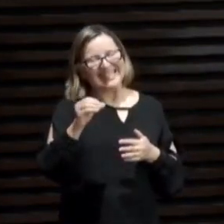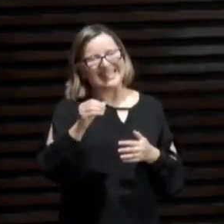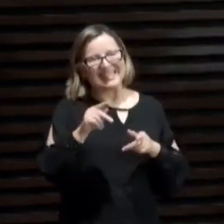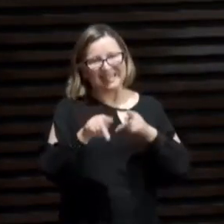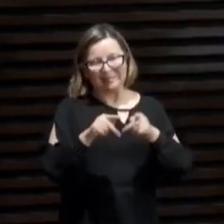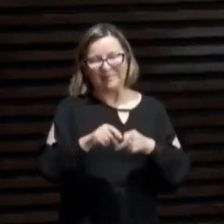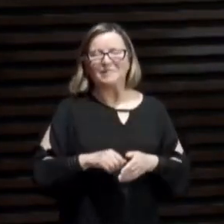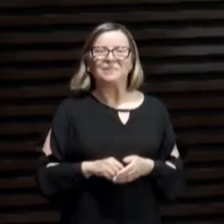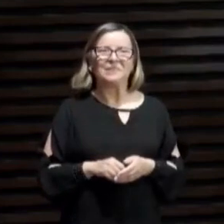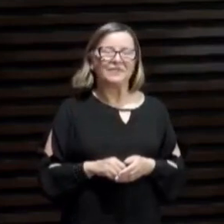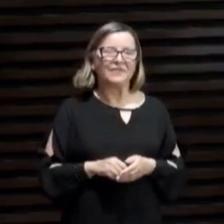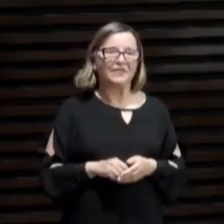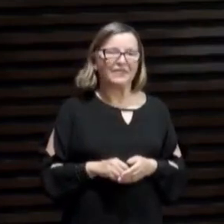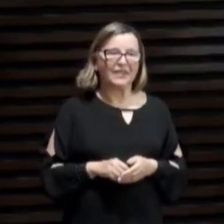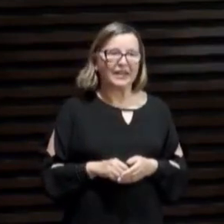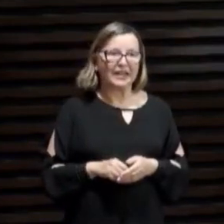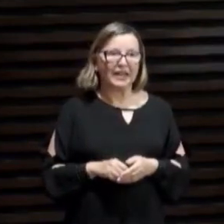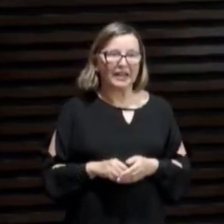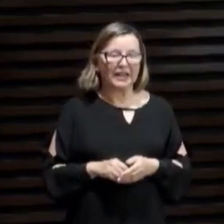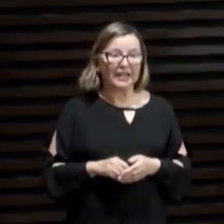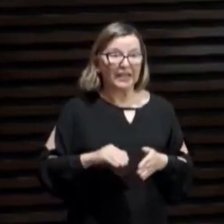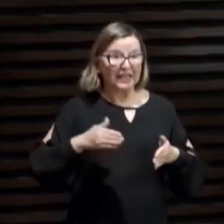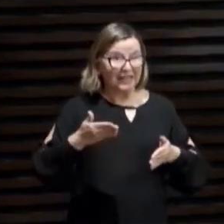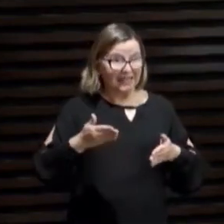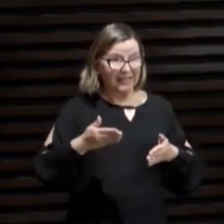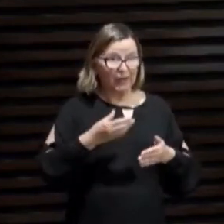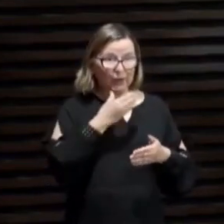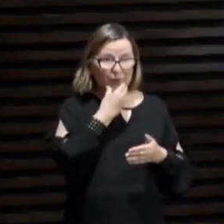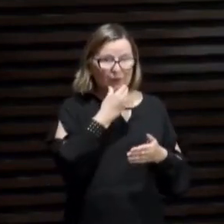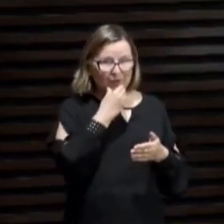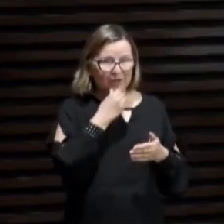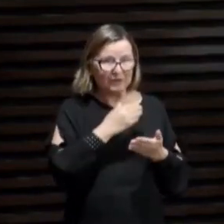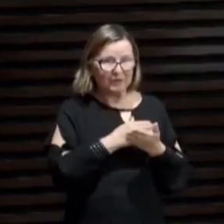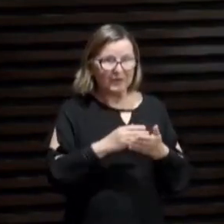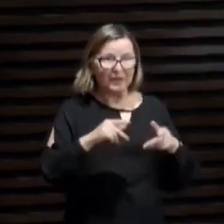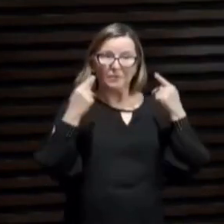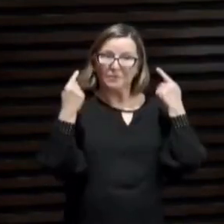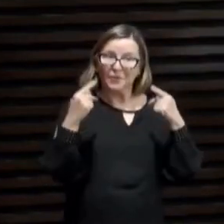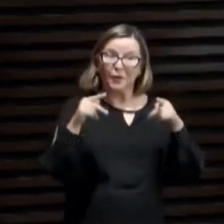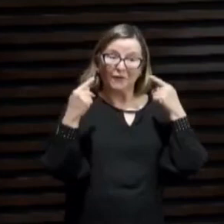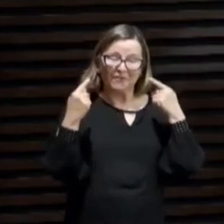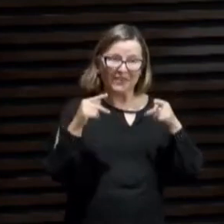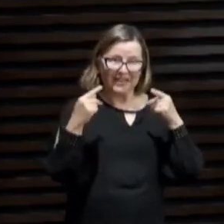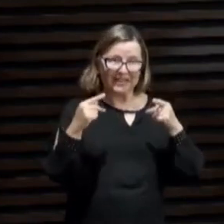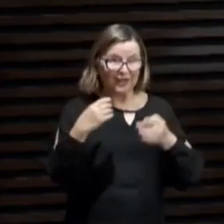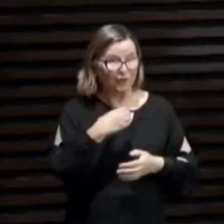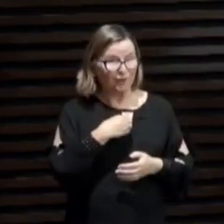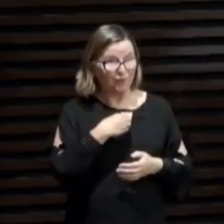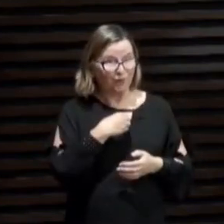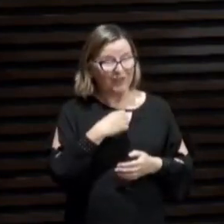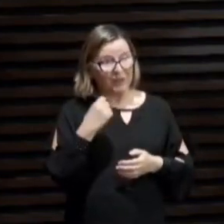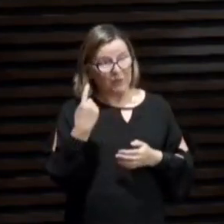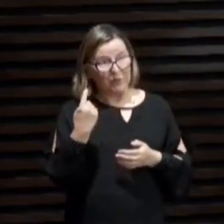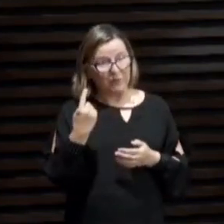faz isso, ou fez isso, eles começaram a profetizar de uma maneira única, de uma maneira que não tinham feito